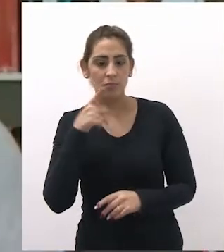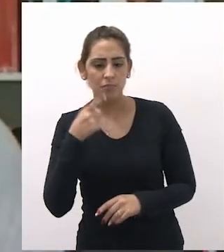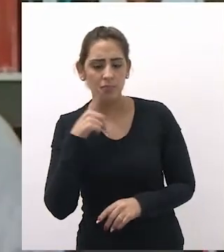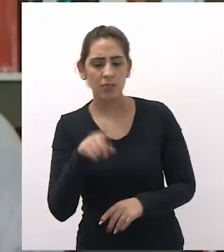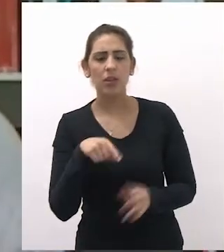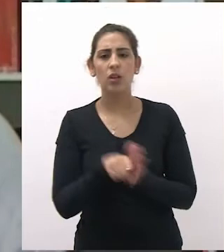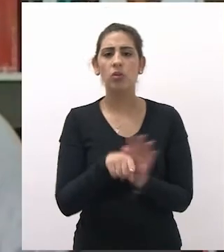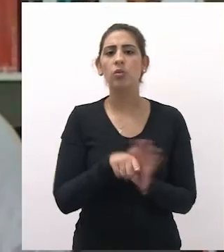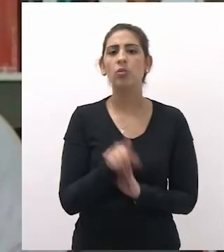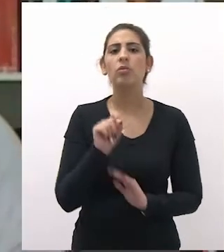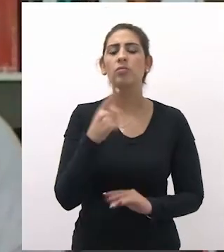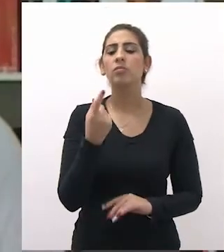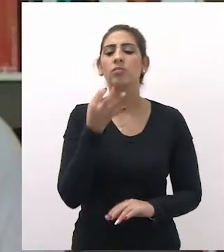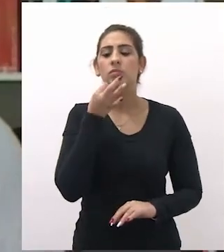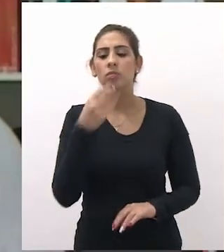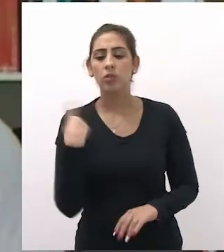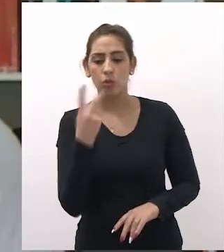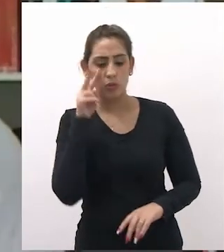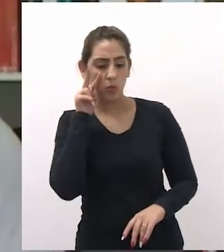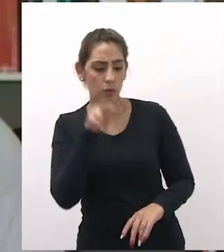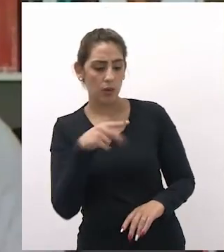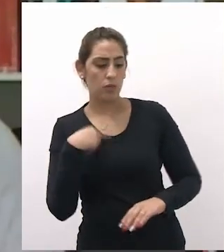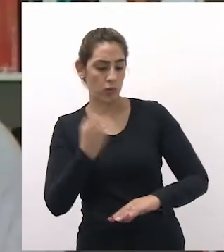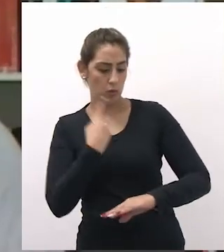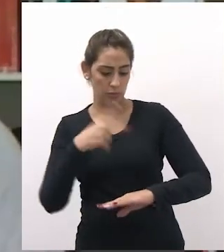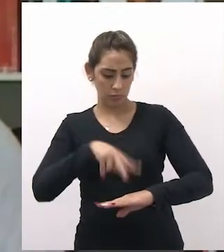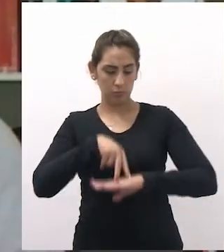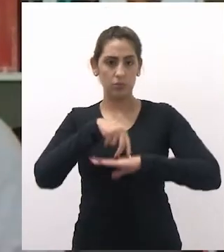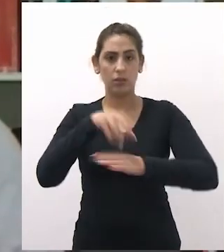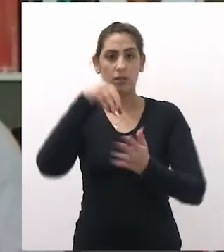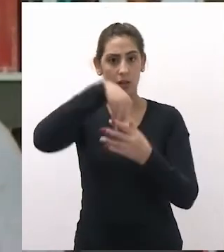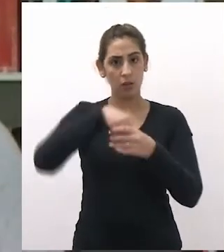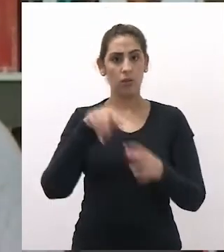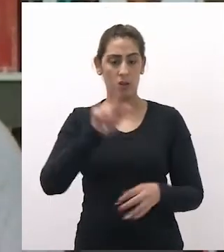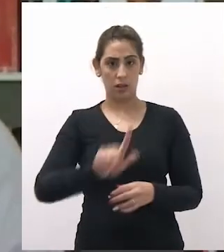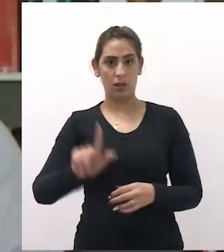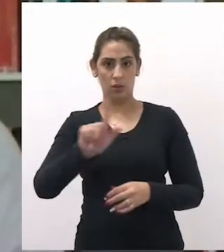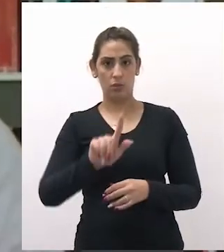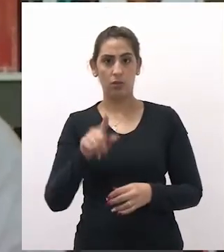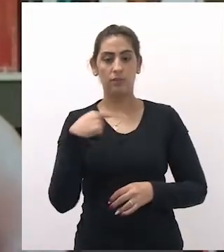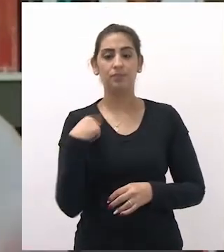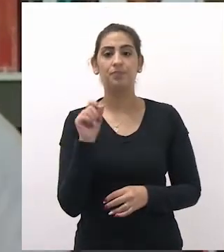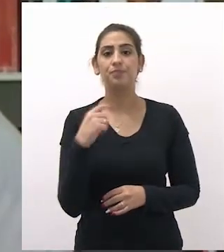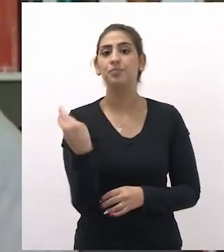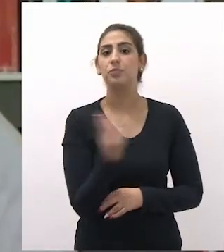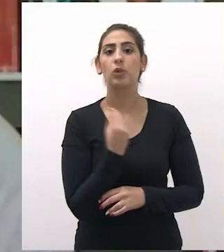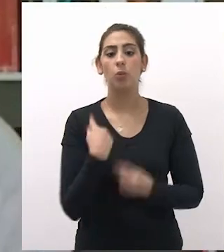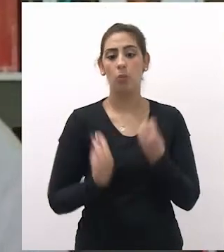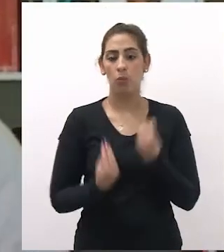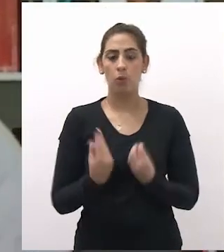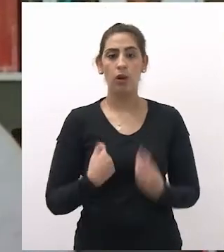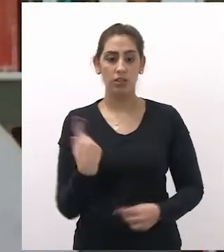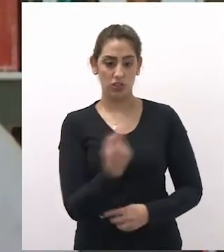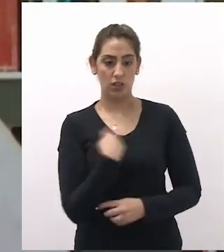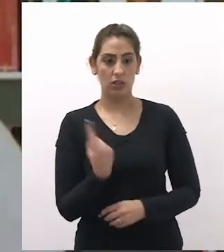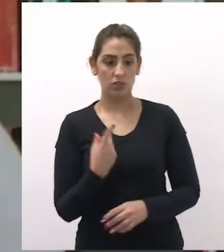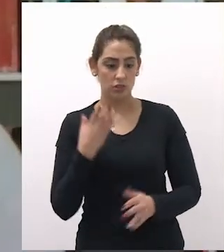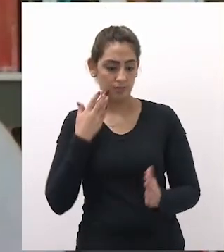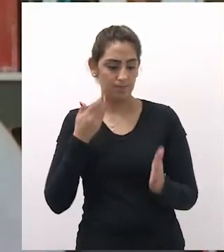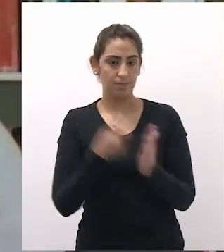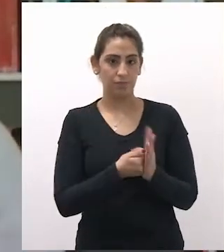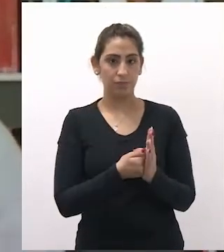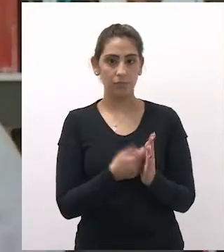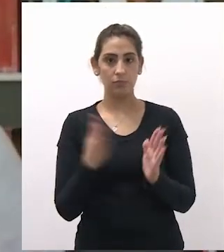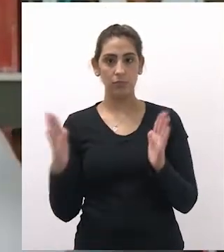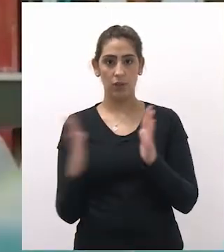questiona o nosso protagonismo nas literaturas, questiona como a gente encara esse protagonismo. Se